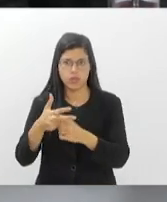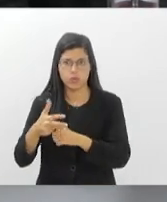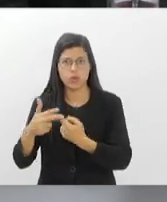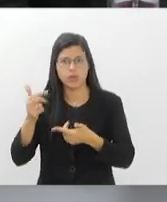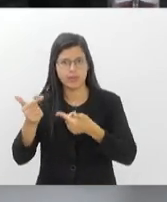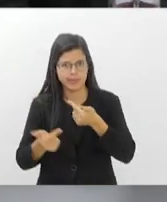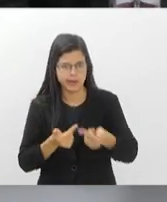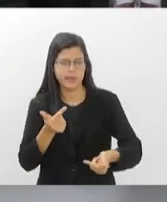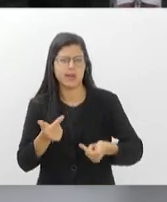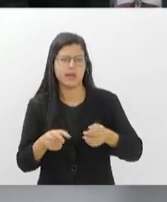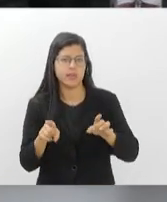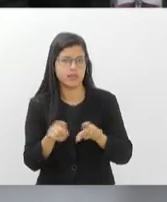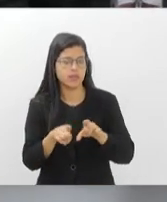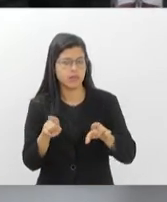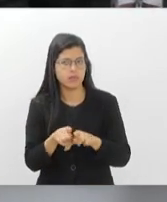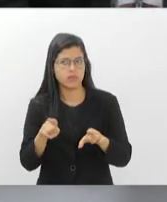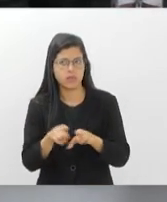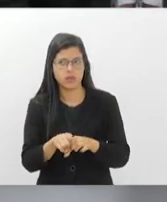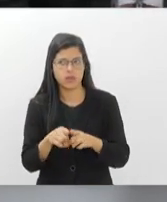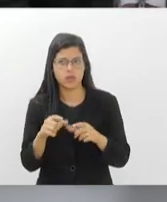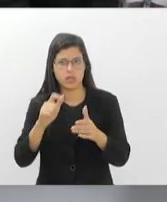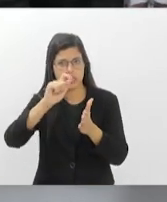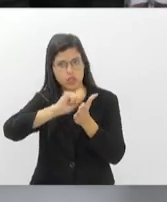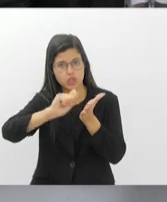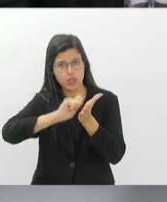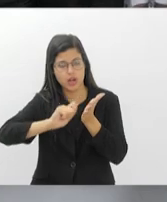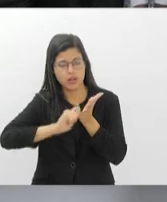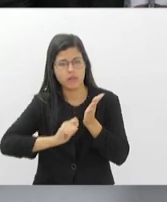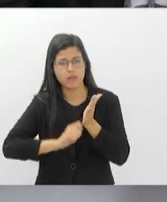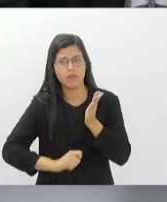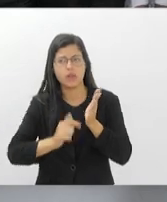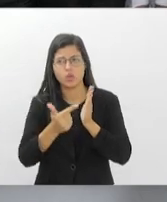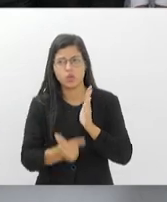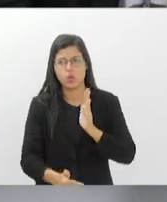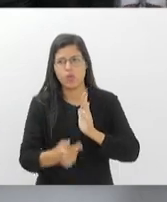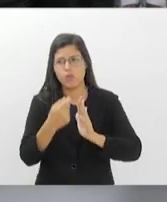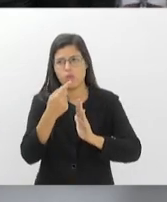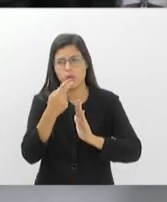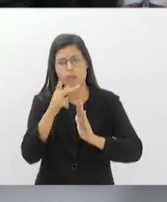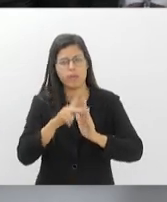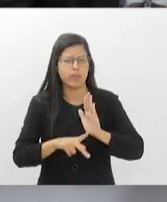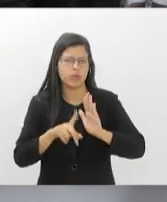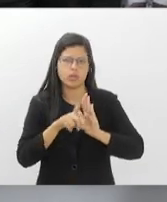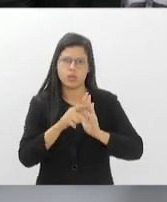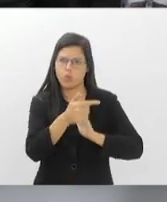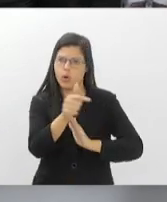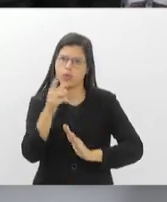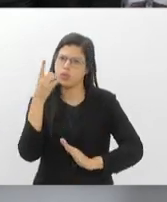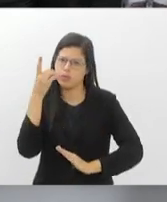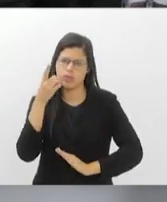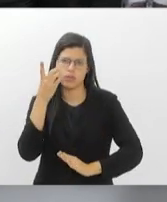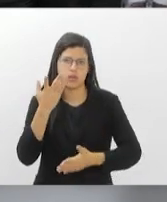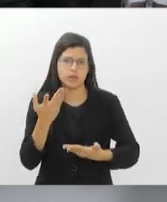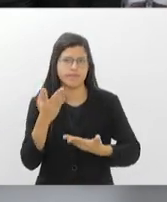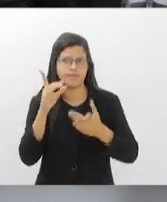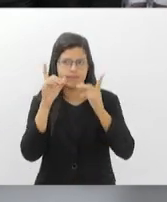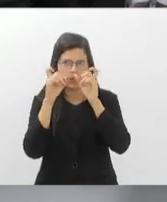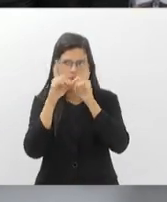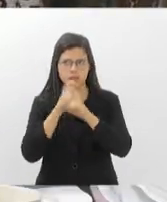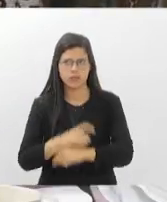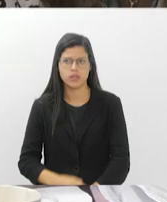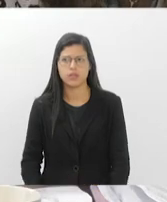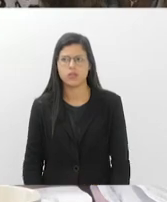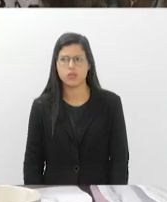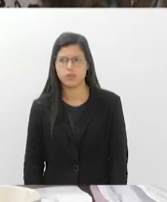trabalha em fazer, reescrever processo, projeto para outros deputados. Aí é difícil. Complexo. Então,